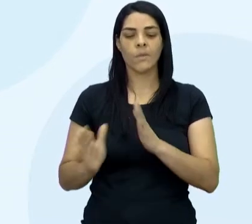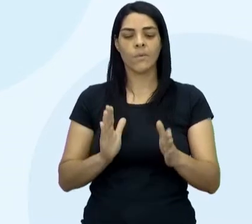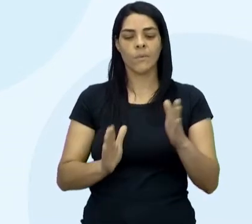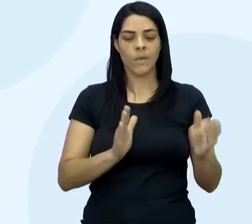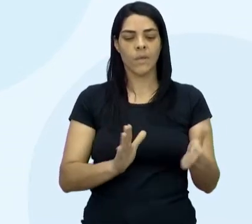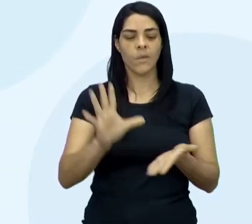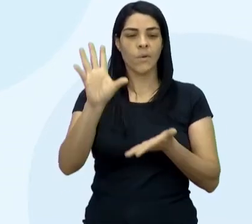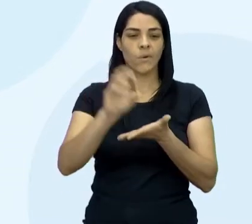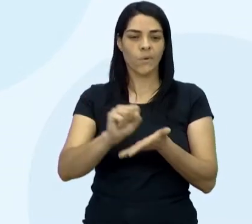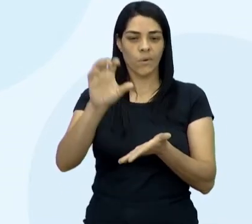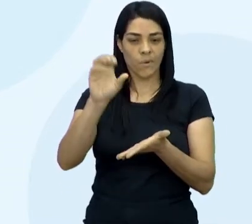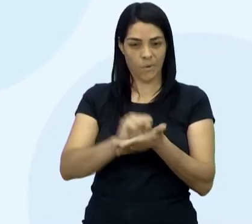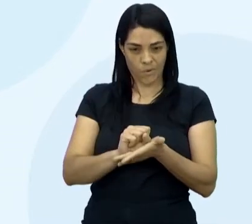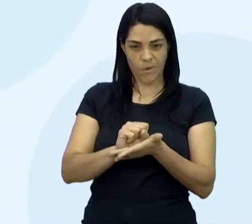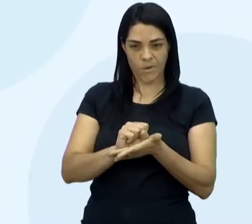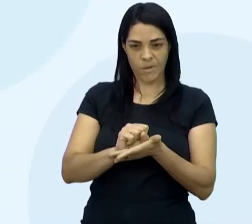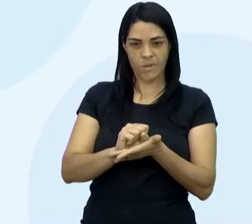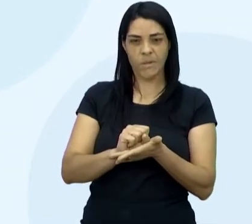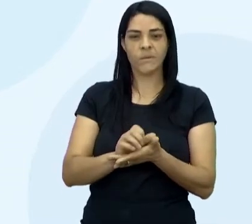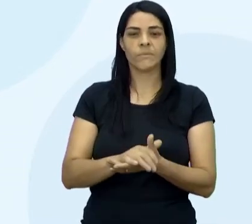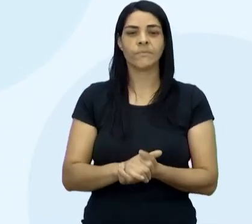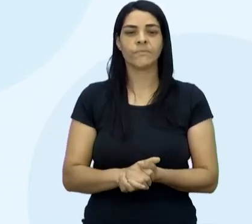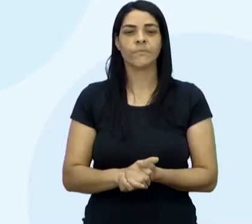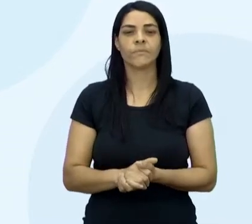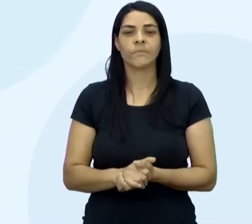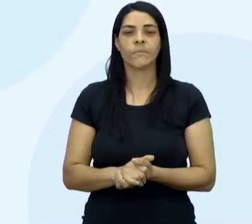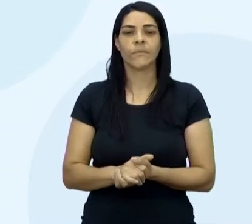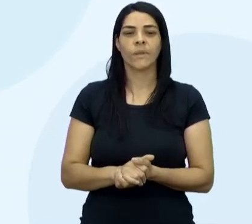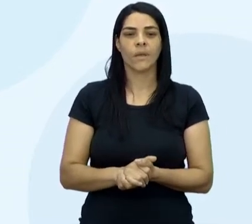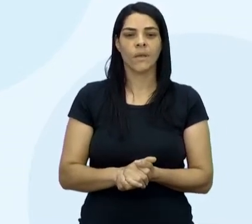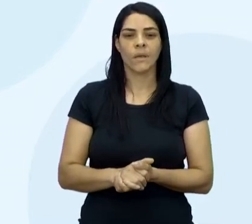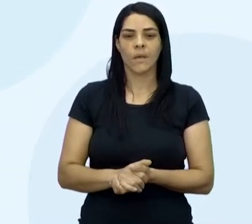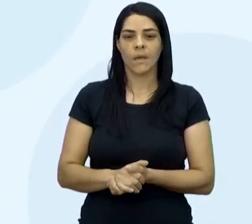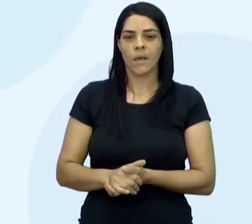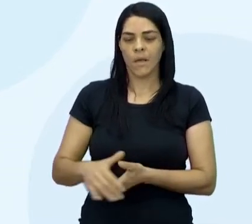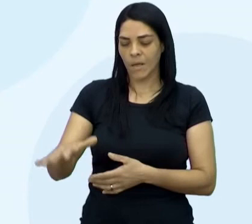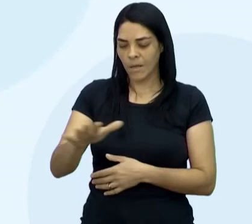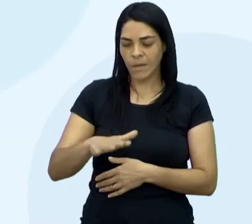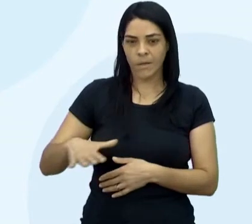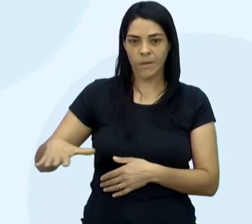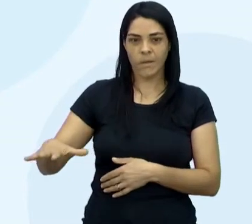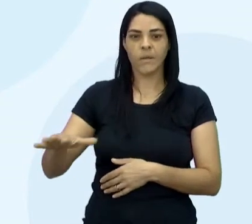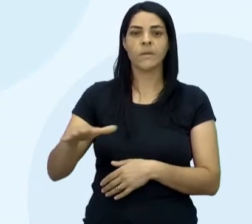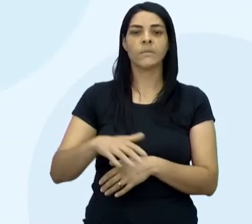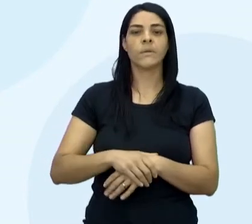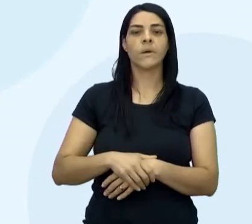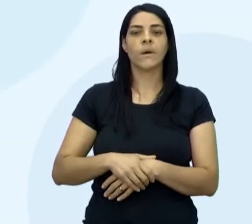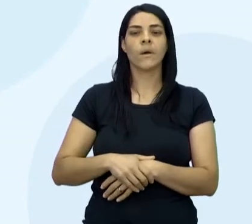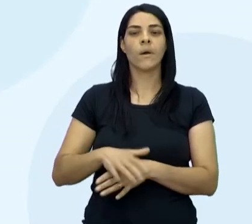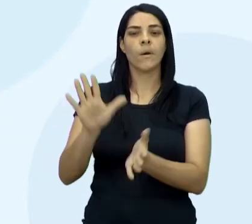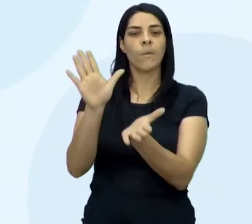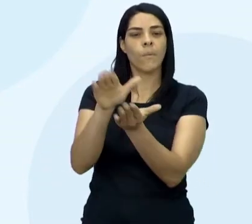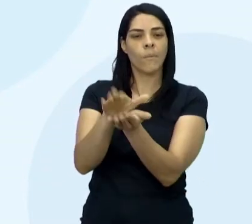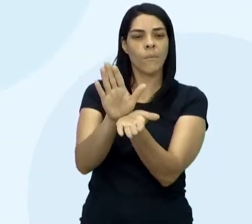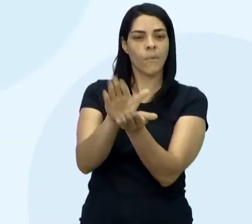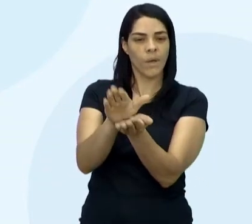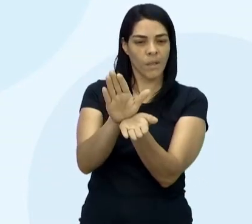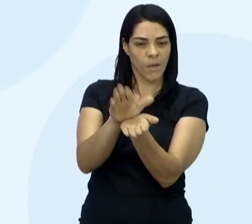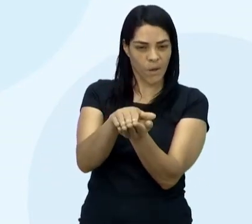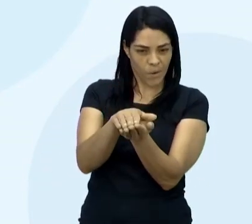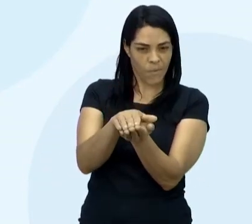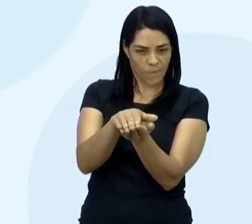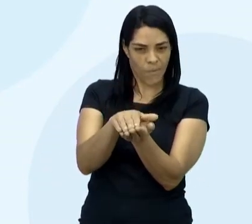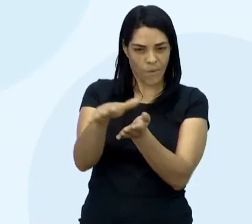localizava-se na Serra da Barriga né então capitania de Pernambuco grupo região que hoje pertence ao município